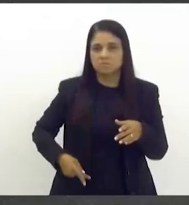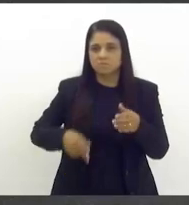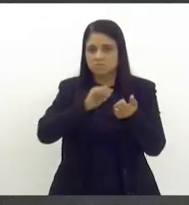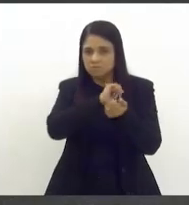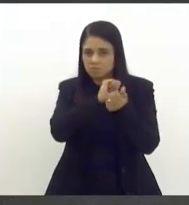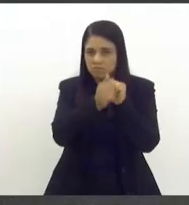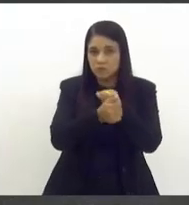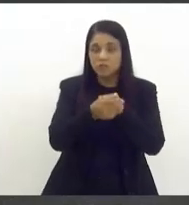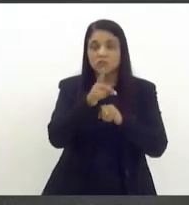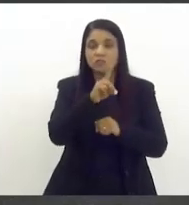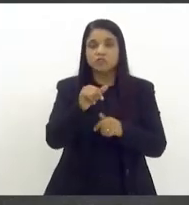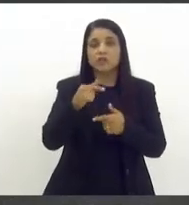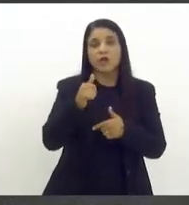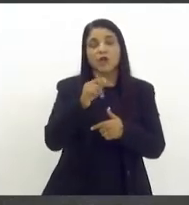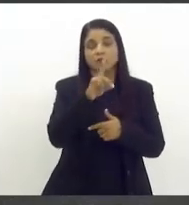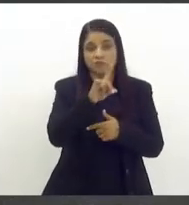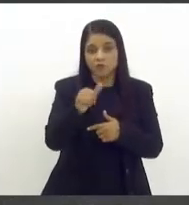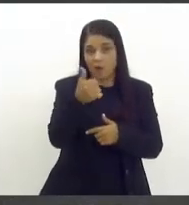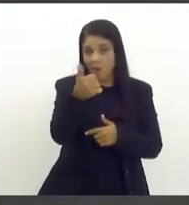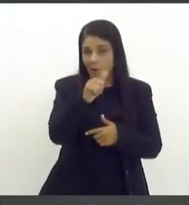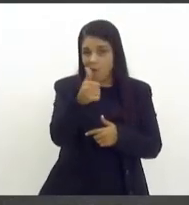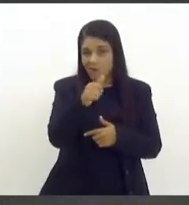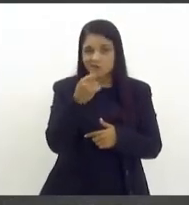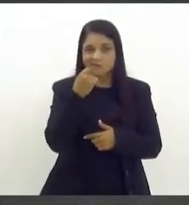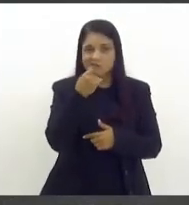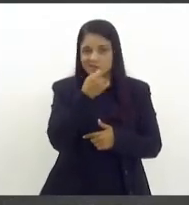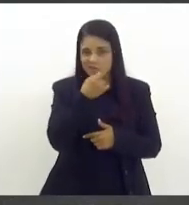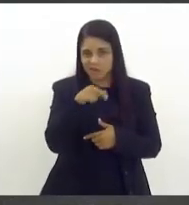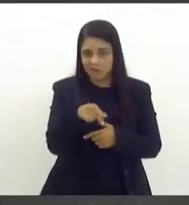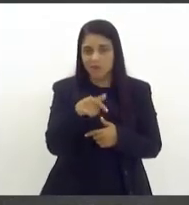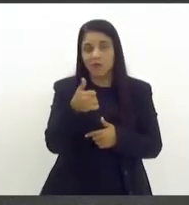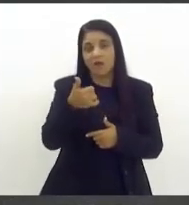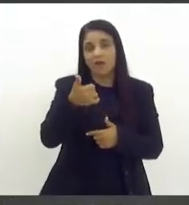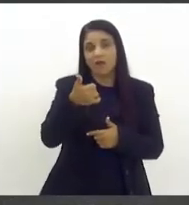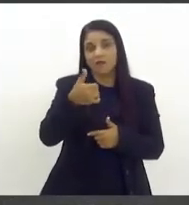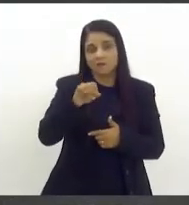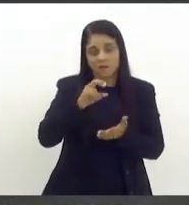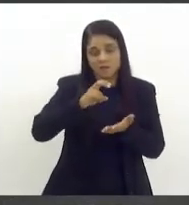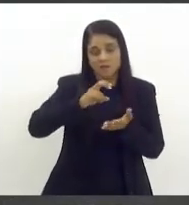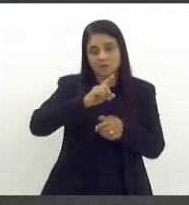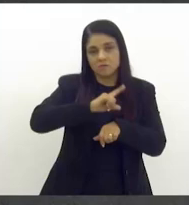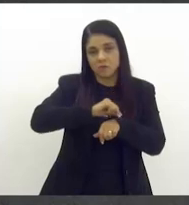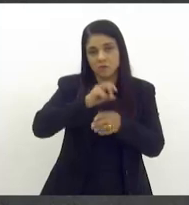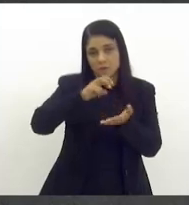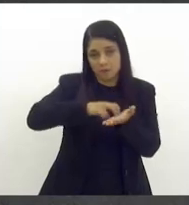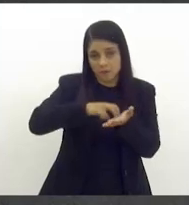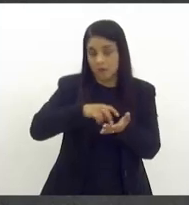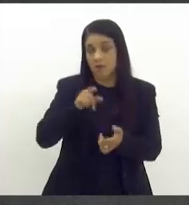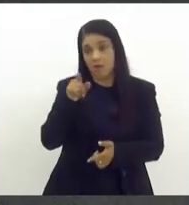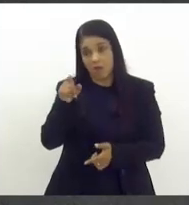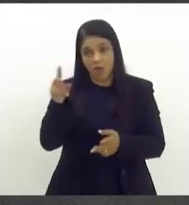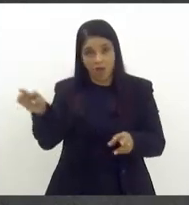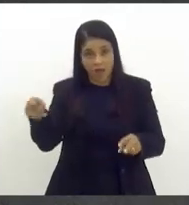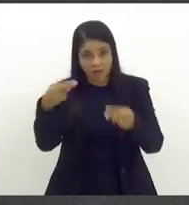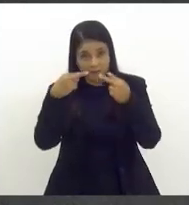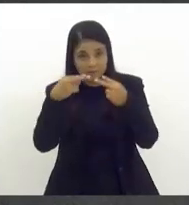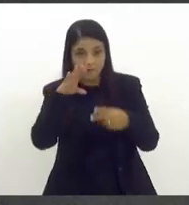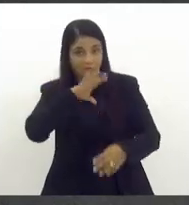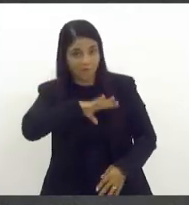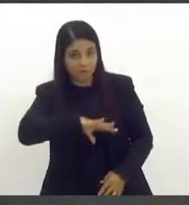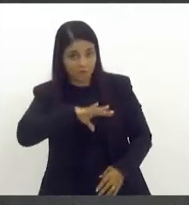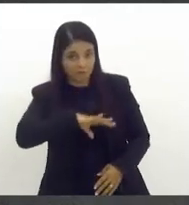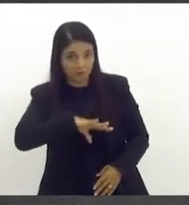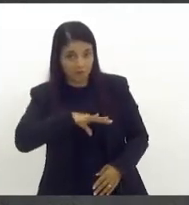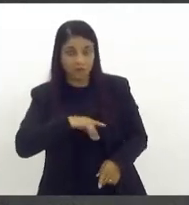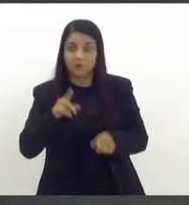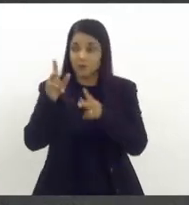dia 11 às 10 horas da manhã então atenção vascaínos inclusive o Senhor porque eu sou vascaína também